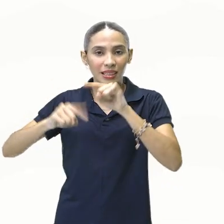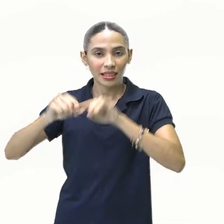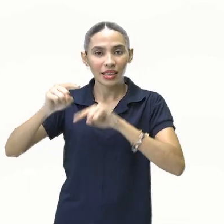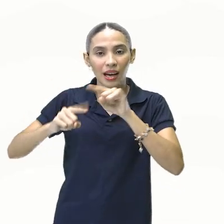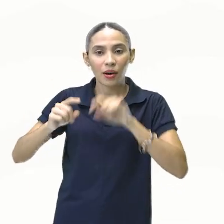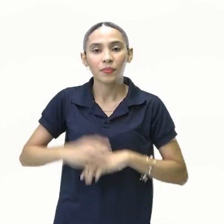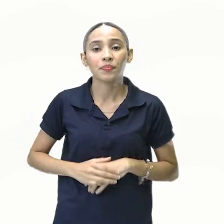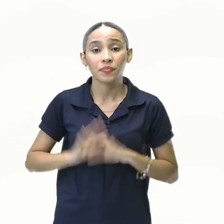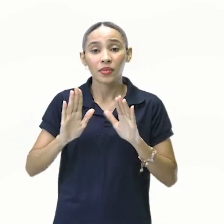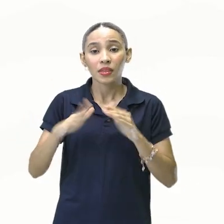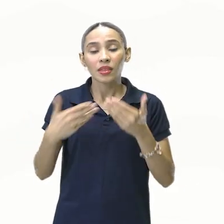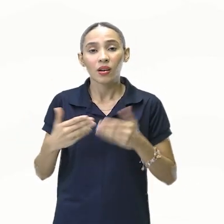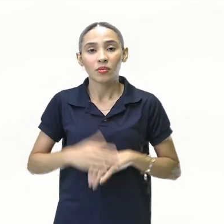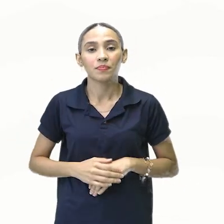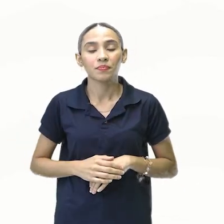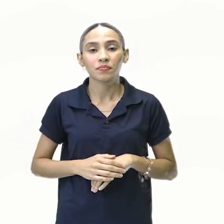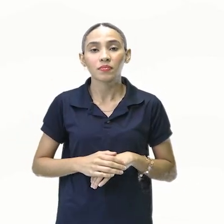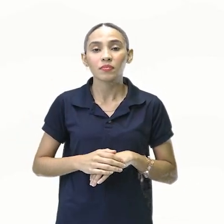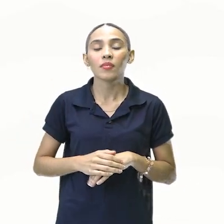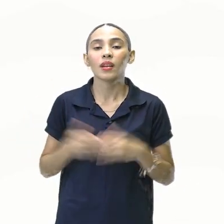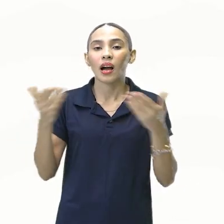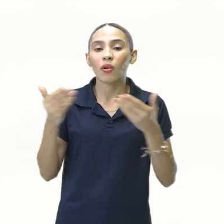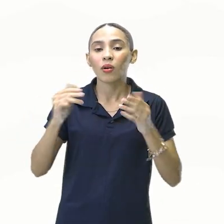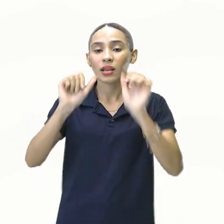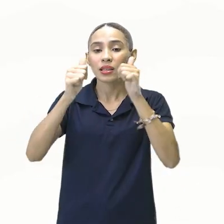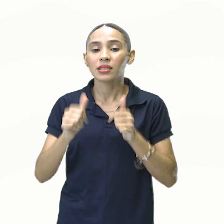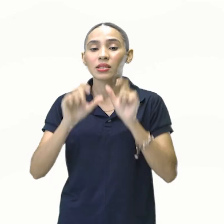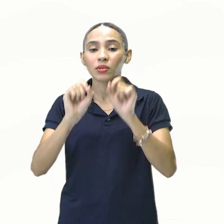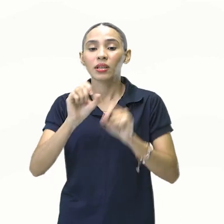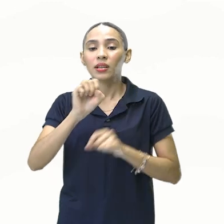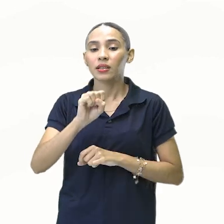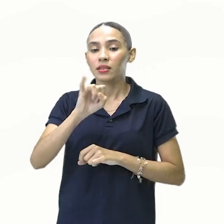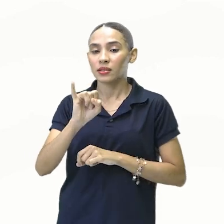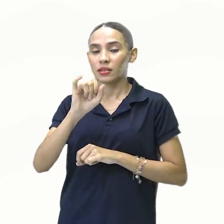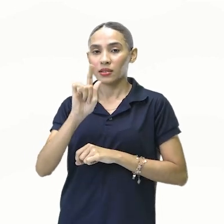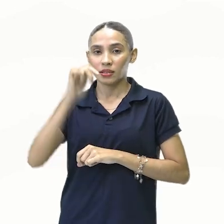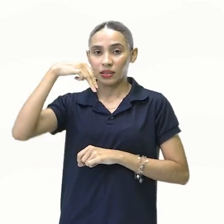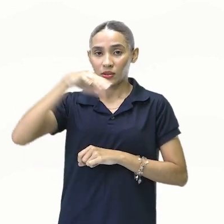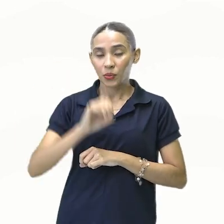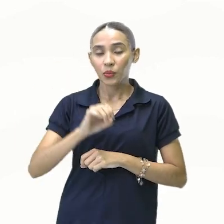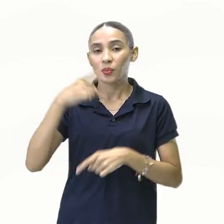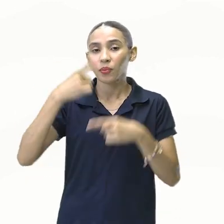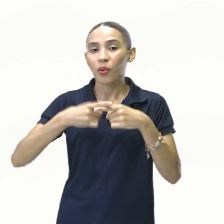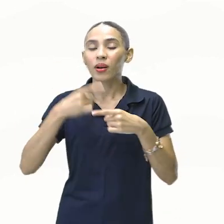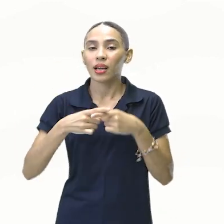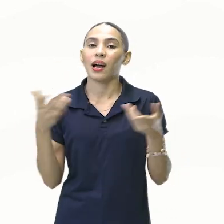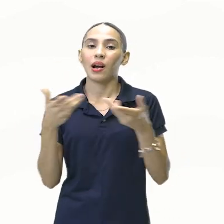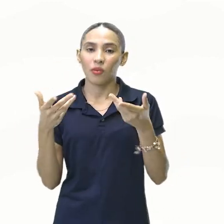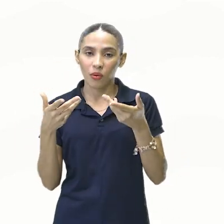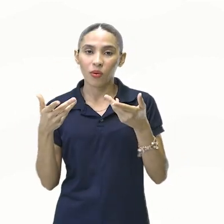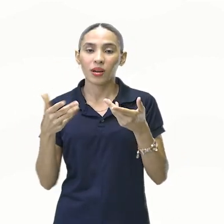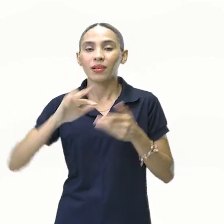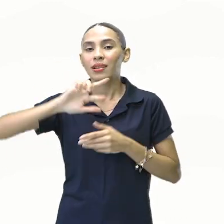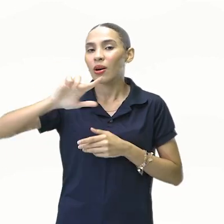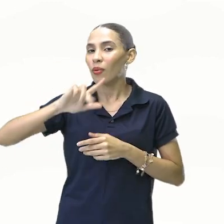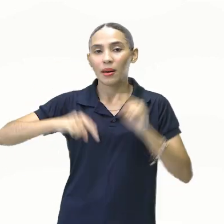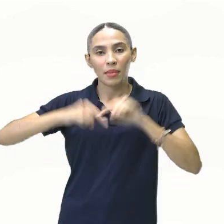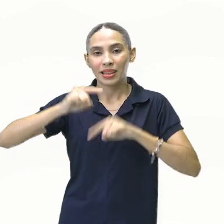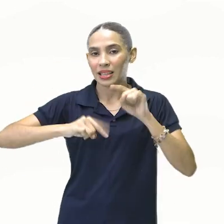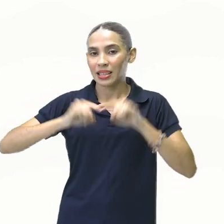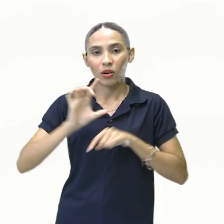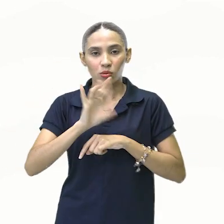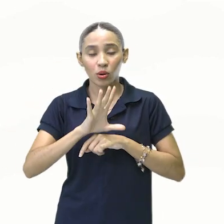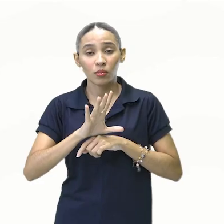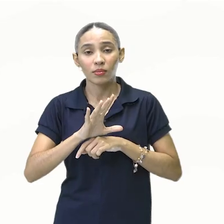objeto. Então, ele passa a ser um signo, porque agora ele não é qualquer